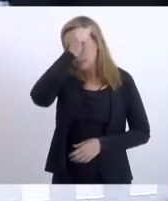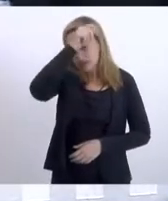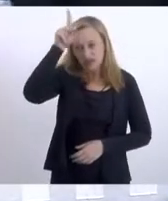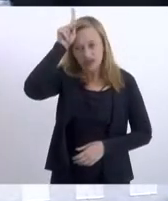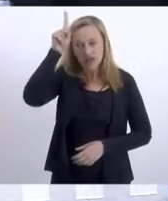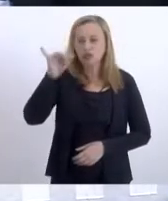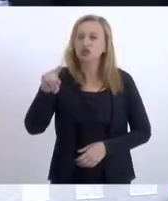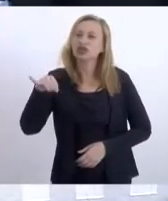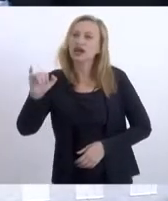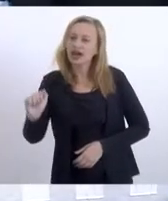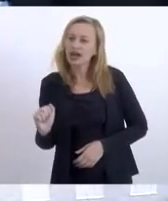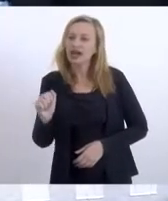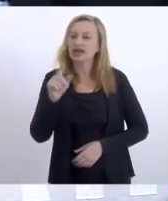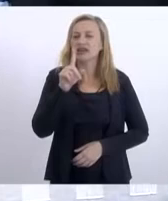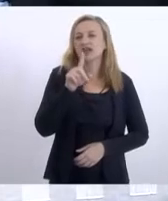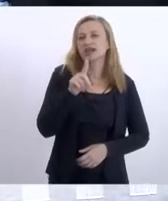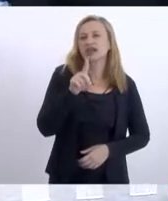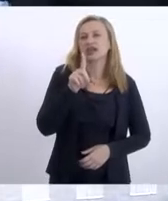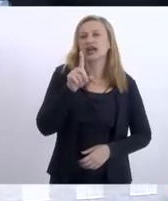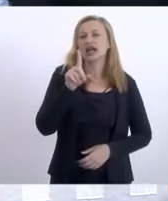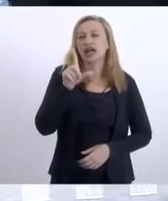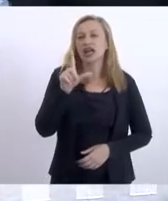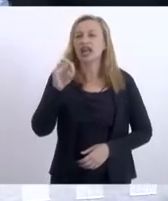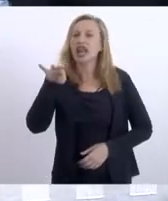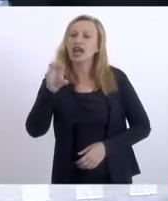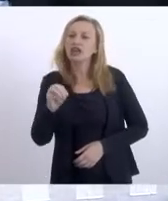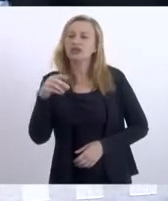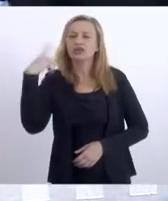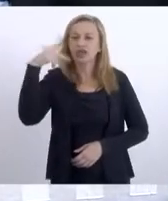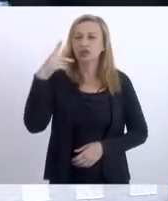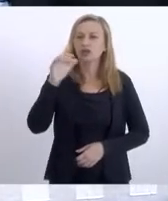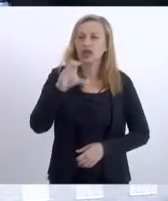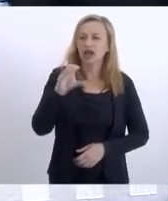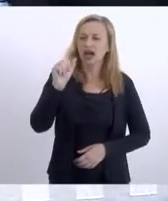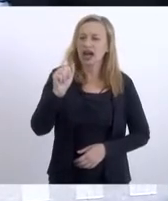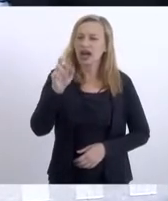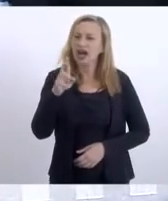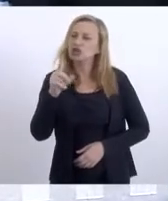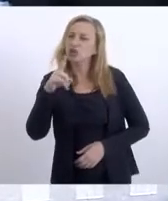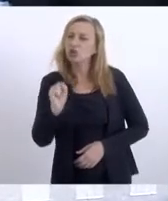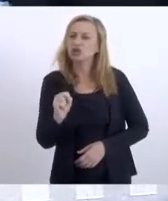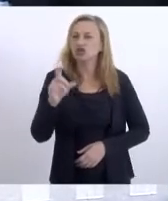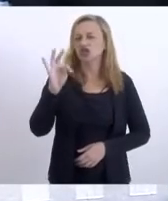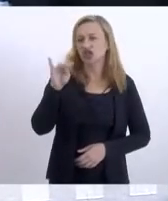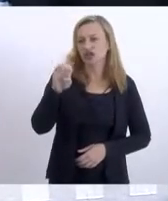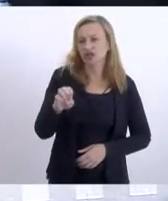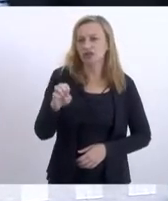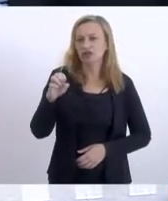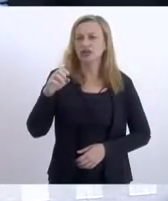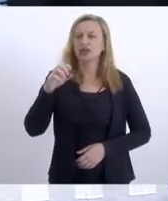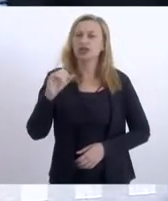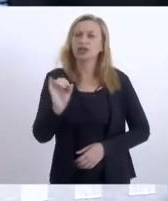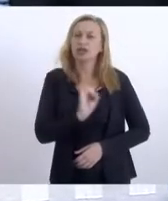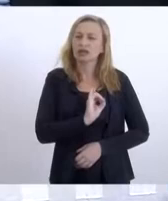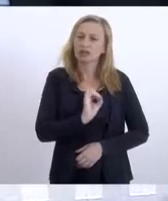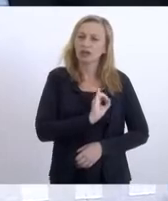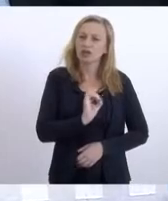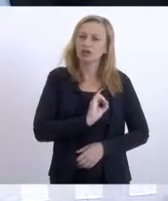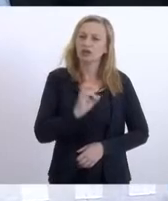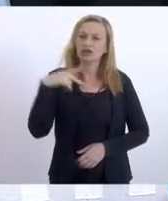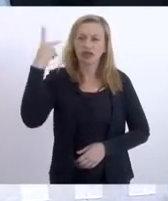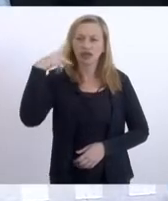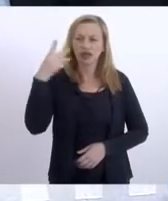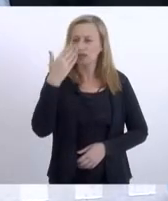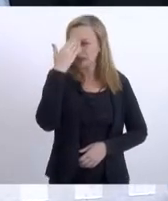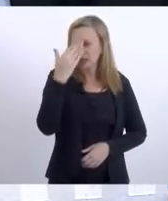PT de Laje, Leno Moraes, vereador de Cardoso, e Jefinho, vereador de Itaperuna. Obrigado, Aureliano,